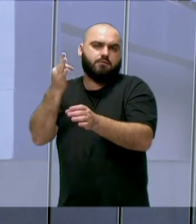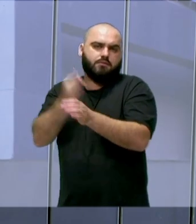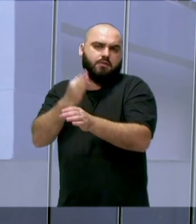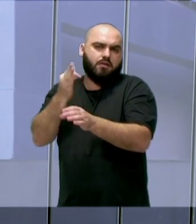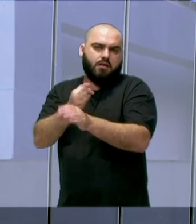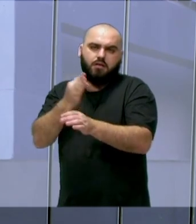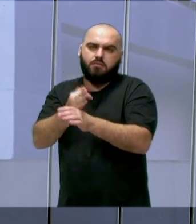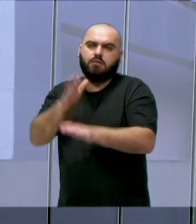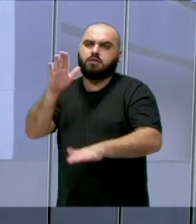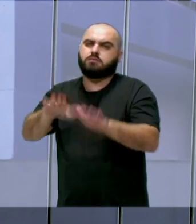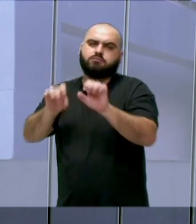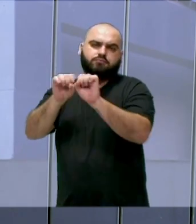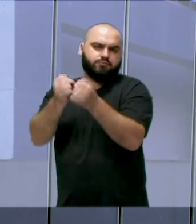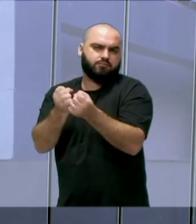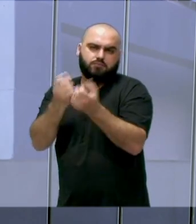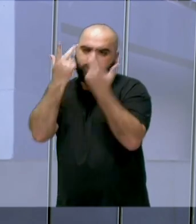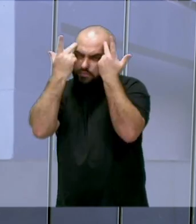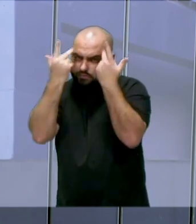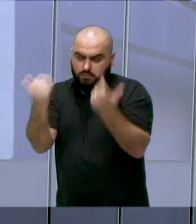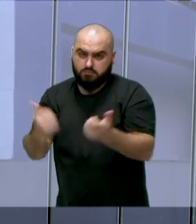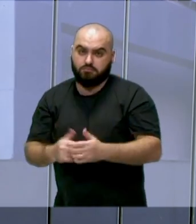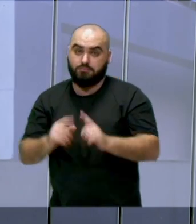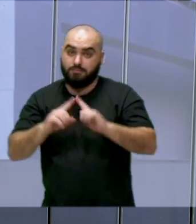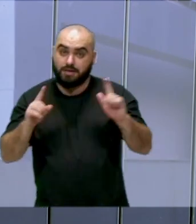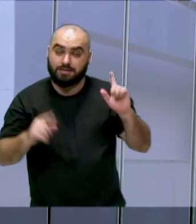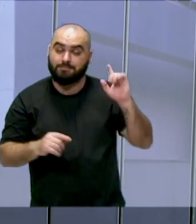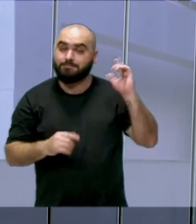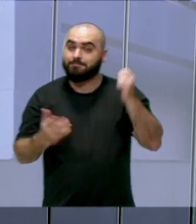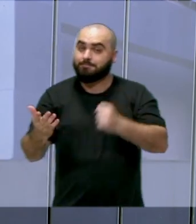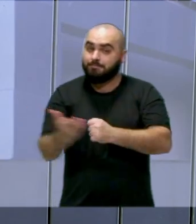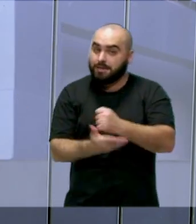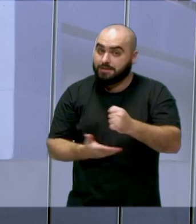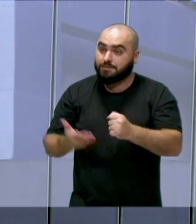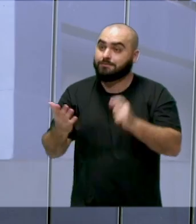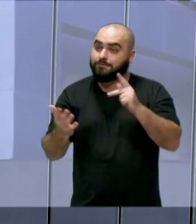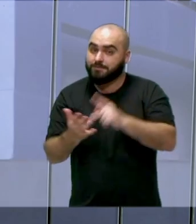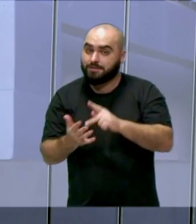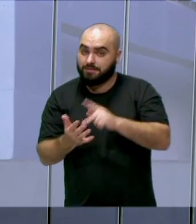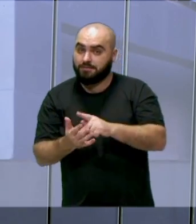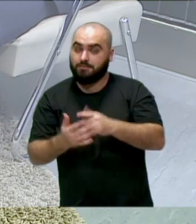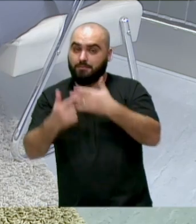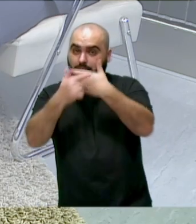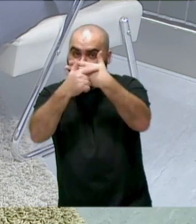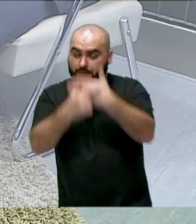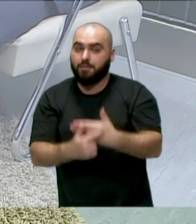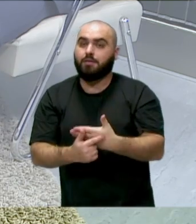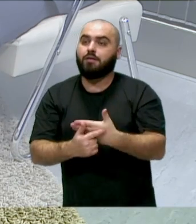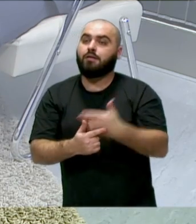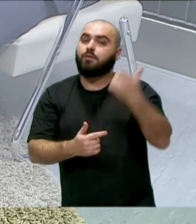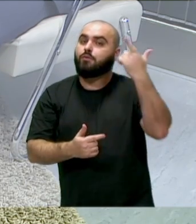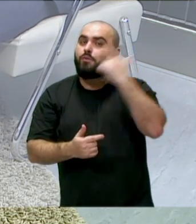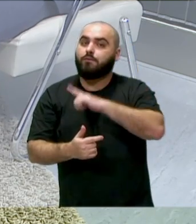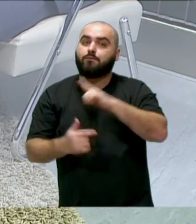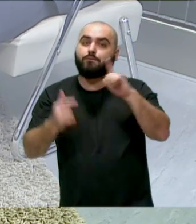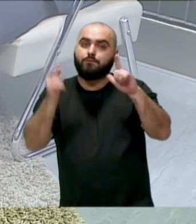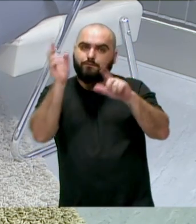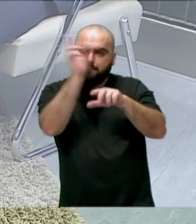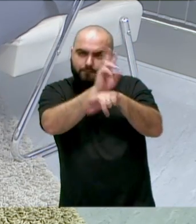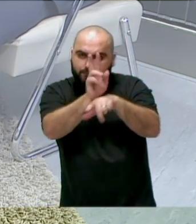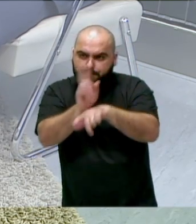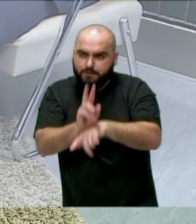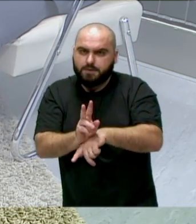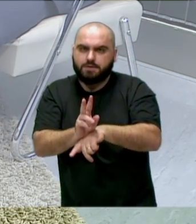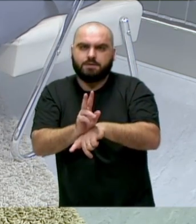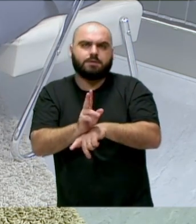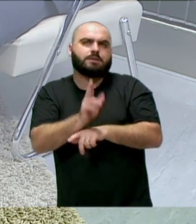e acabam estragando. Então é fundamental o papel do legislativo, a gente acabar fiscalizando, não é fiscalizar do